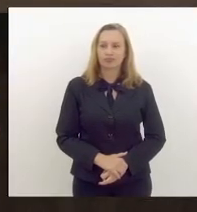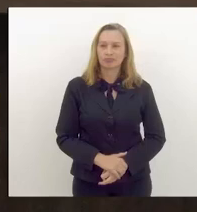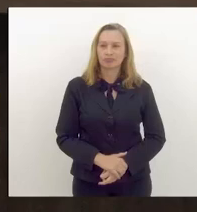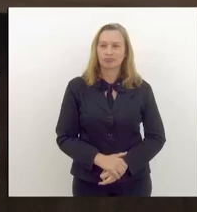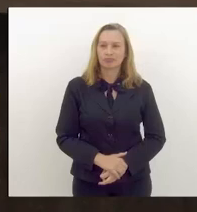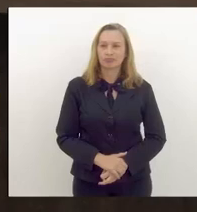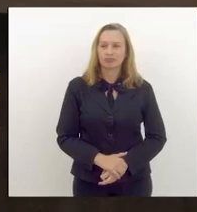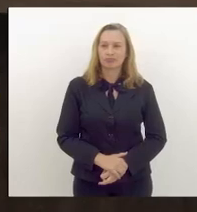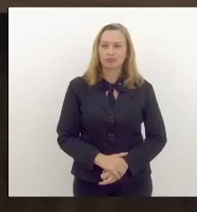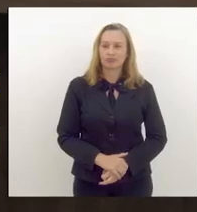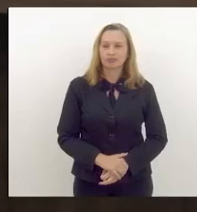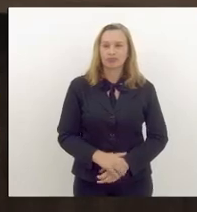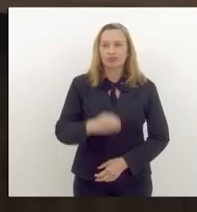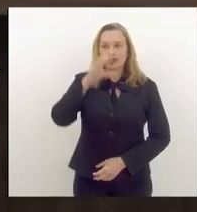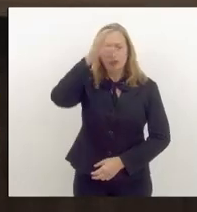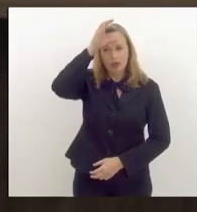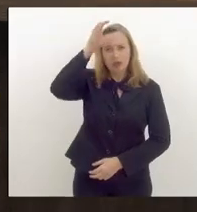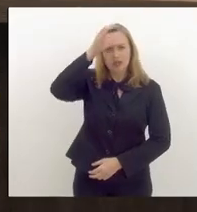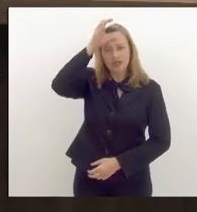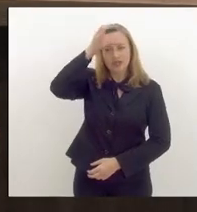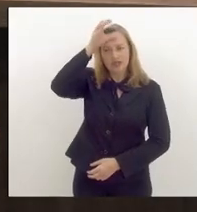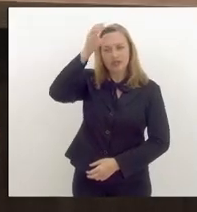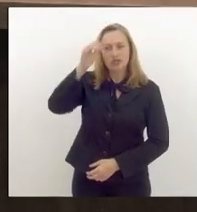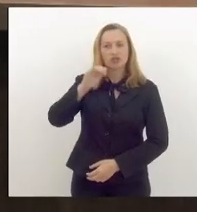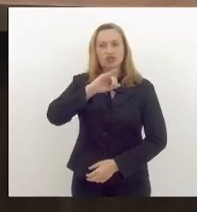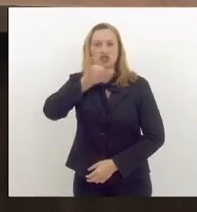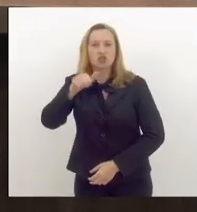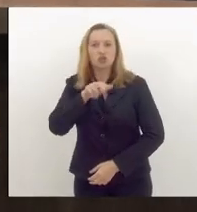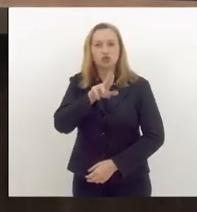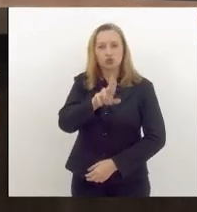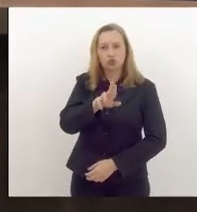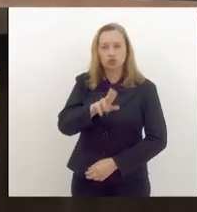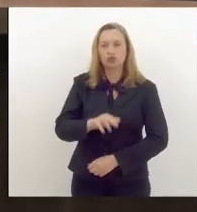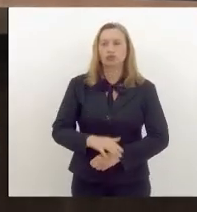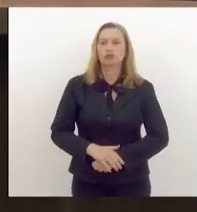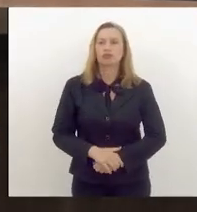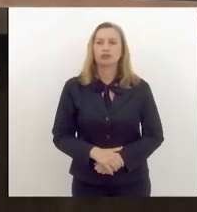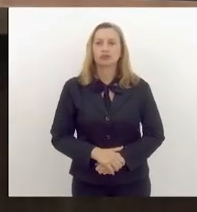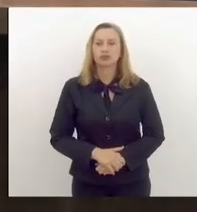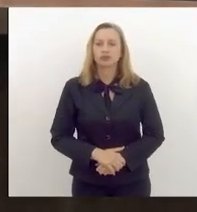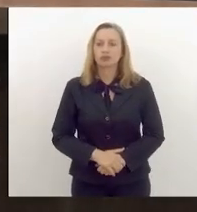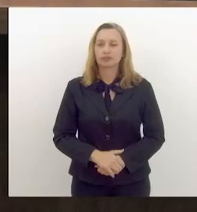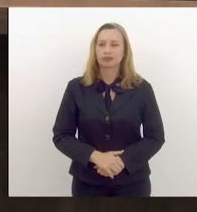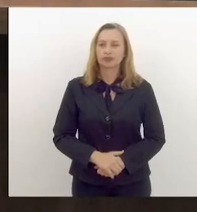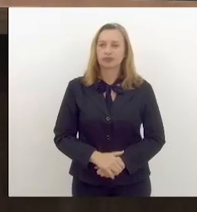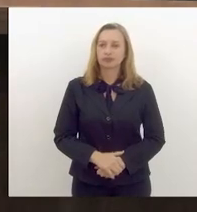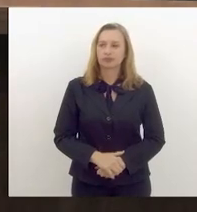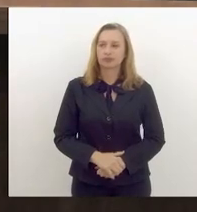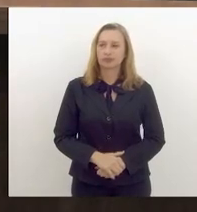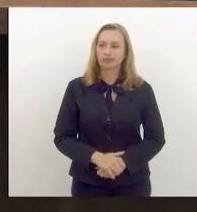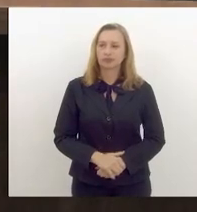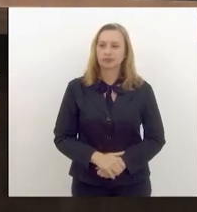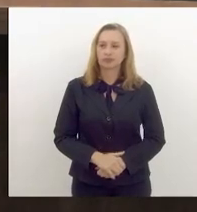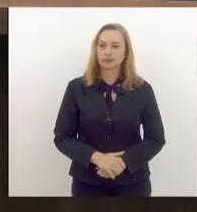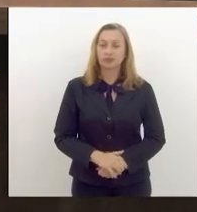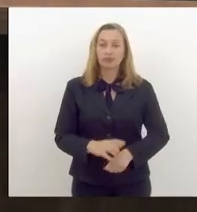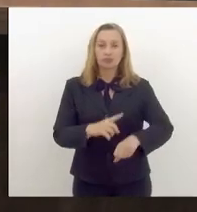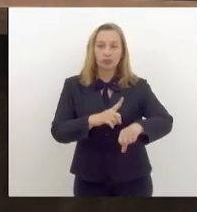Oi tia Ju E no momento que retomamos